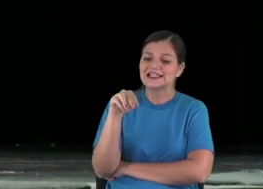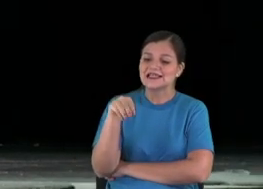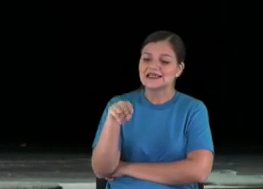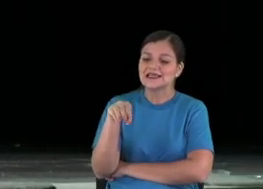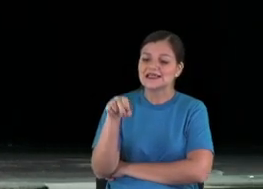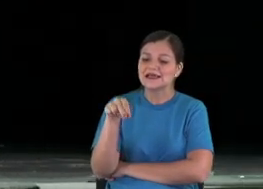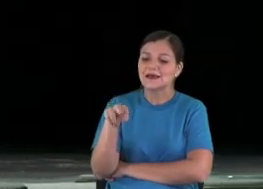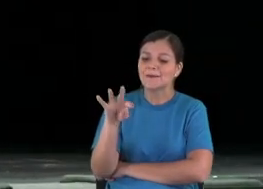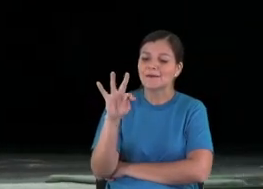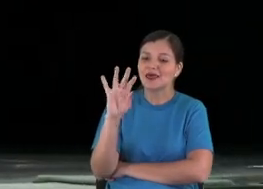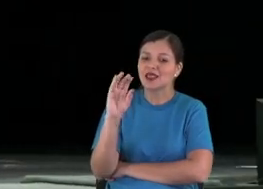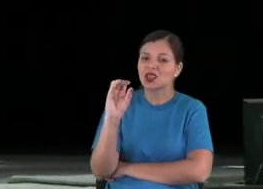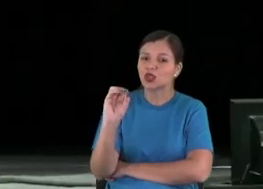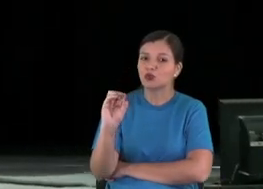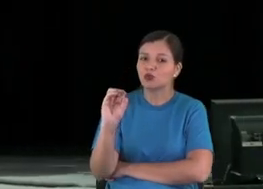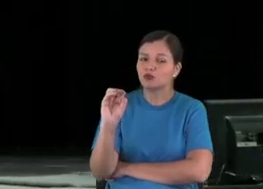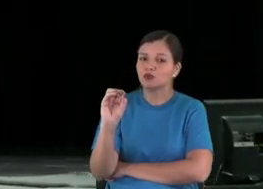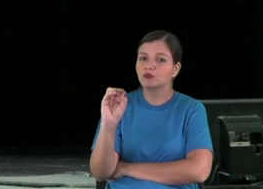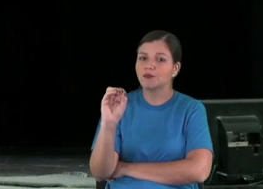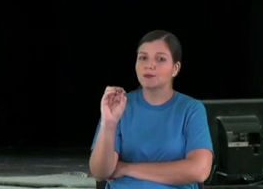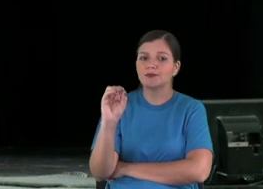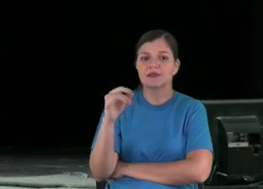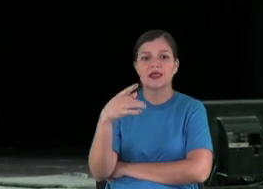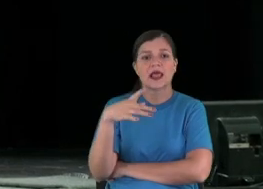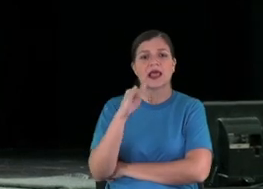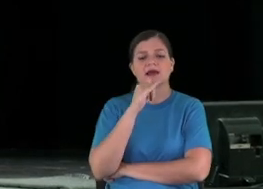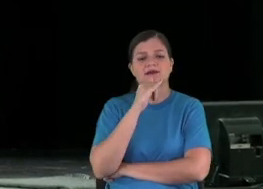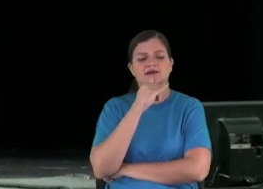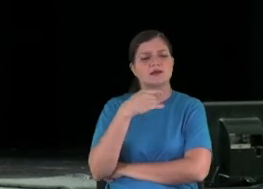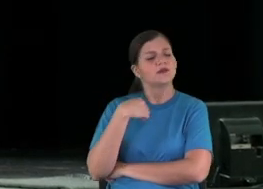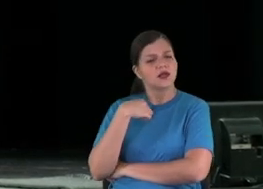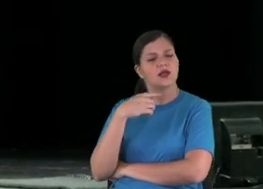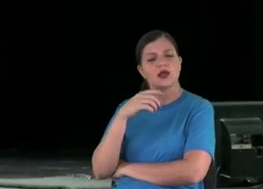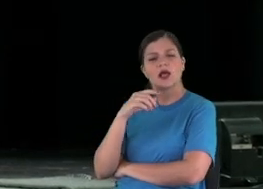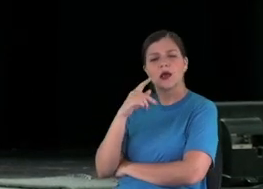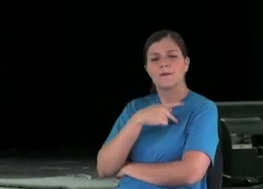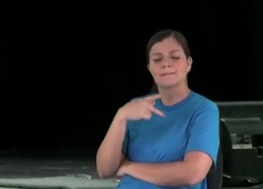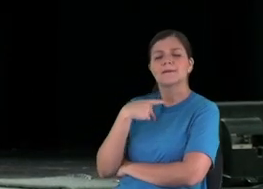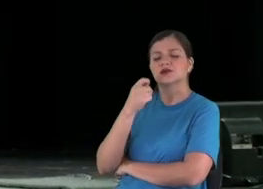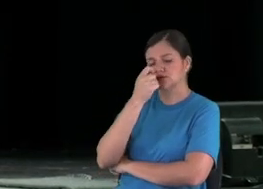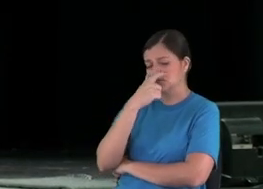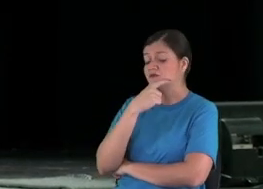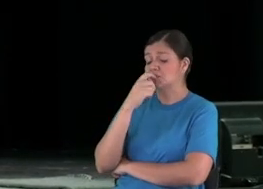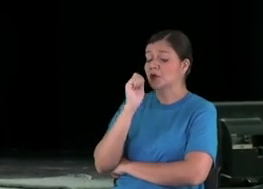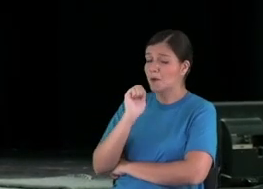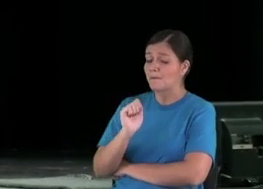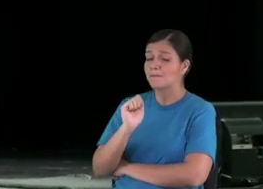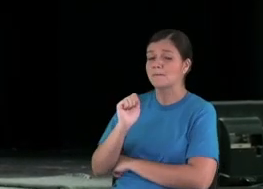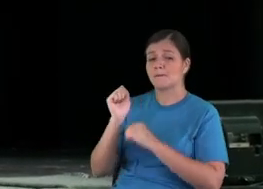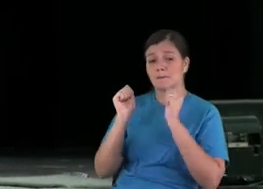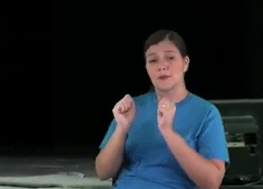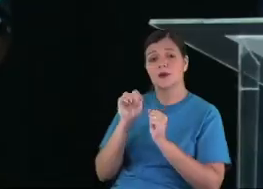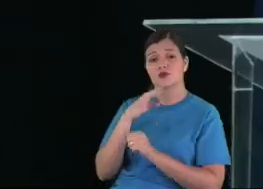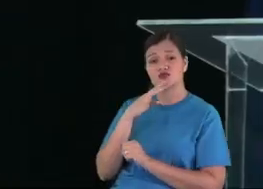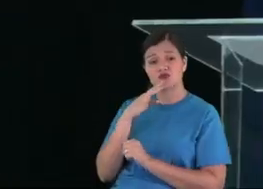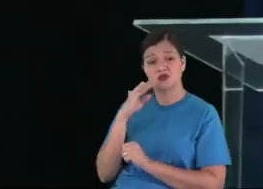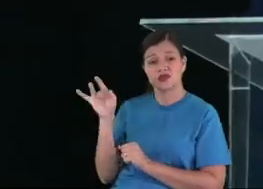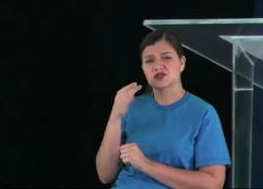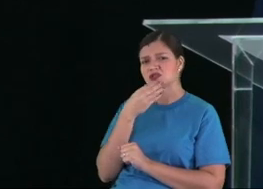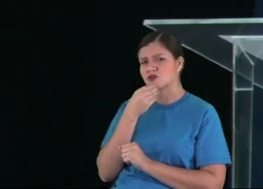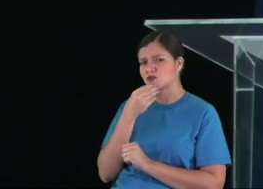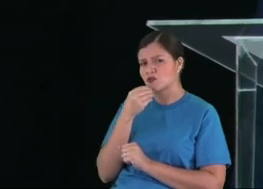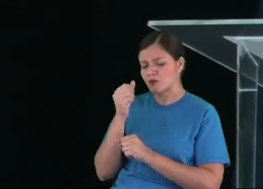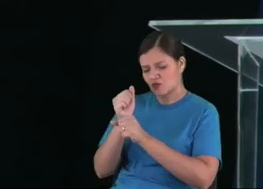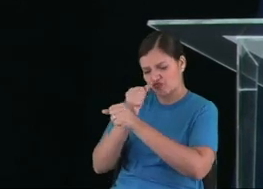um dos engenheiros que fez o Space Shuttle, né? E ele já tinha uns 70 anos, já